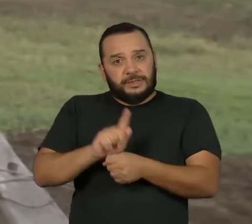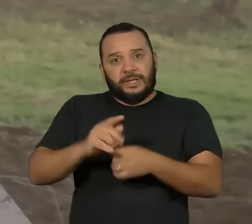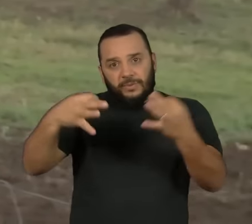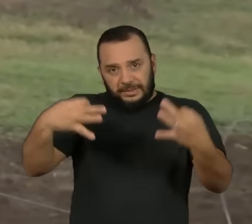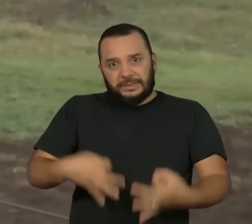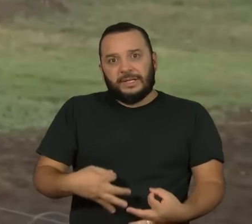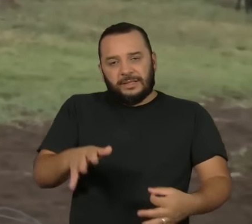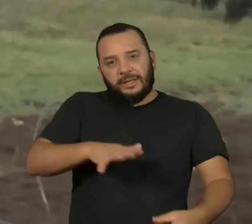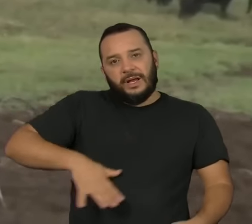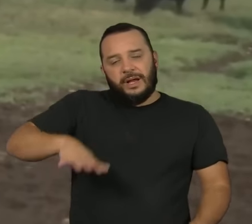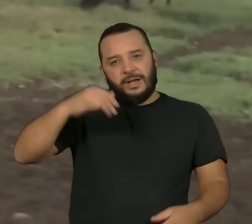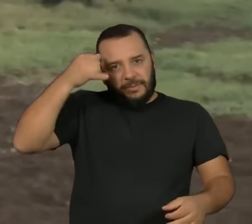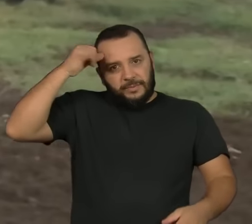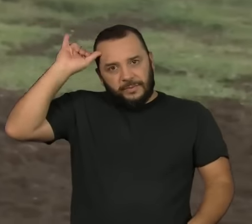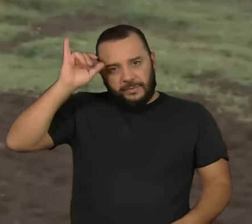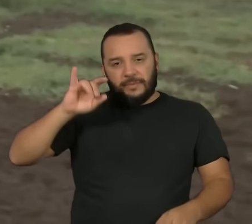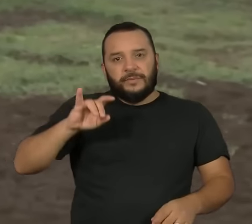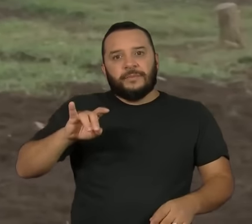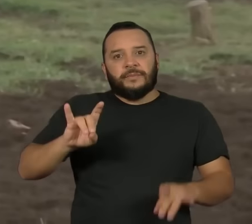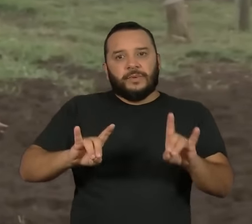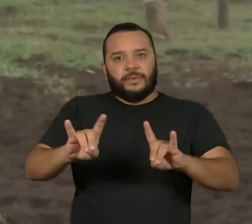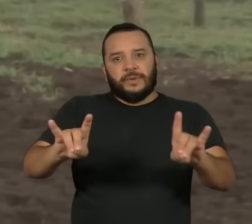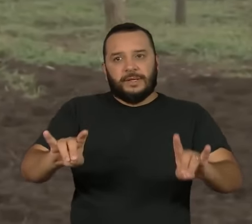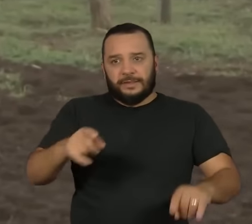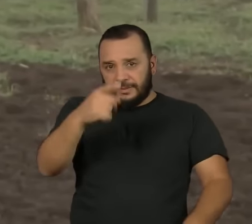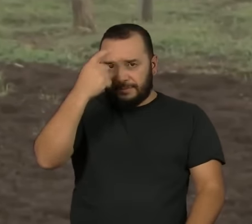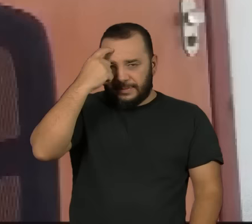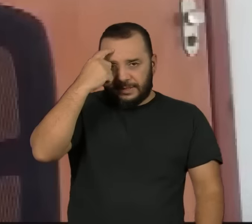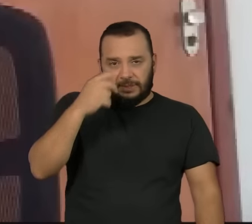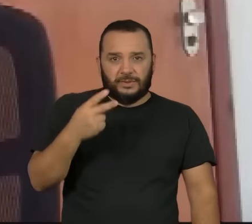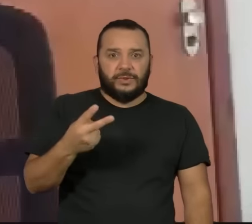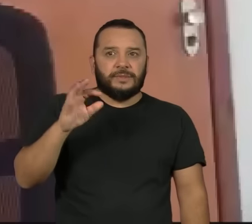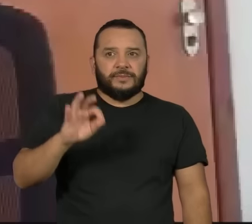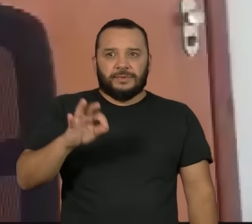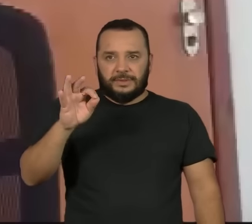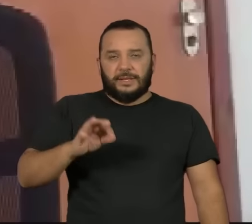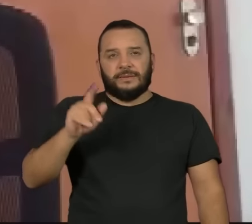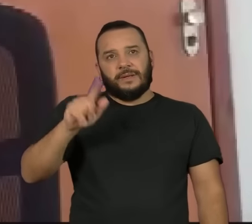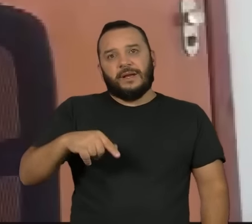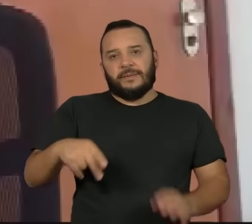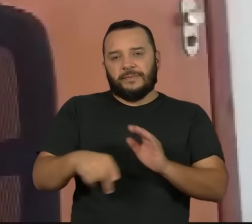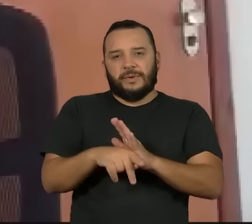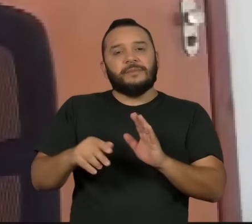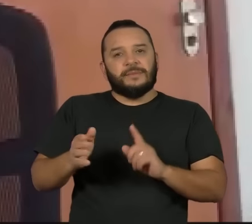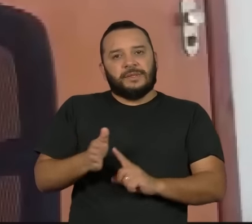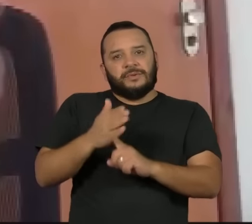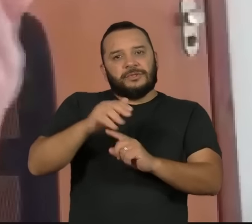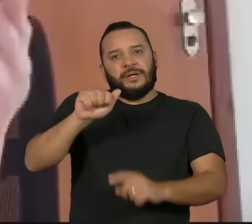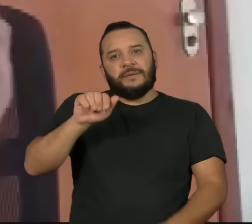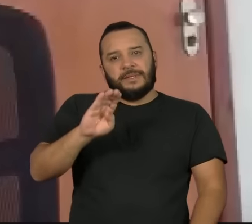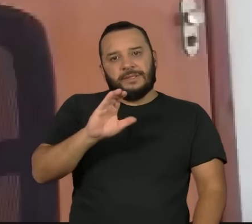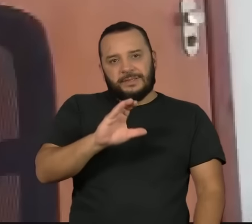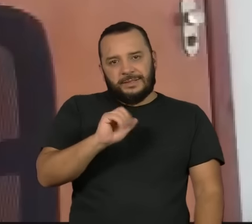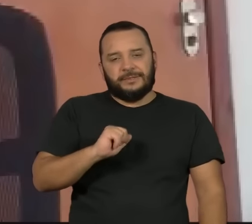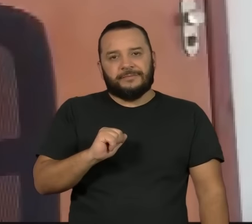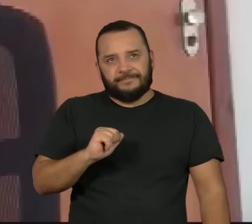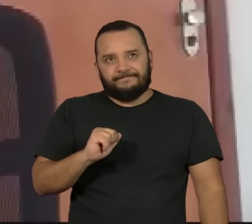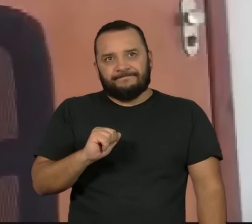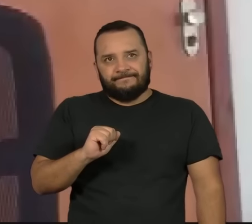existe. Se você pensa que 2% do subsídio agrícola vai para as tecnologias do ABC, ou seja, que seriam menos